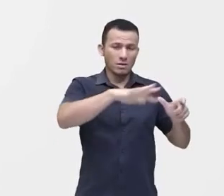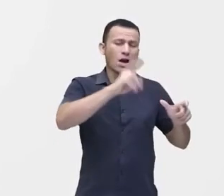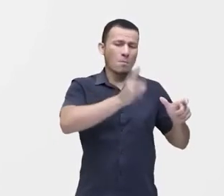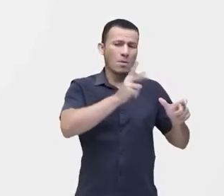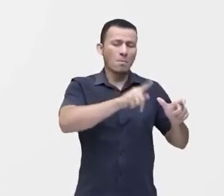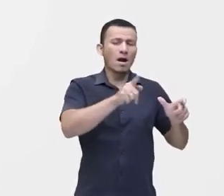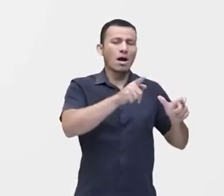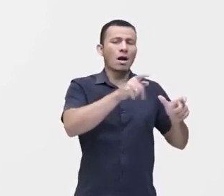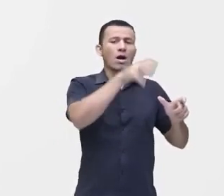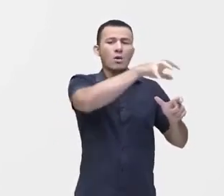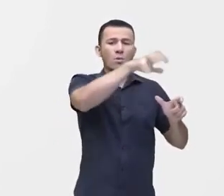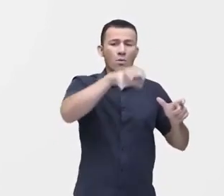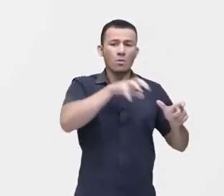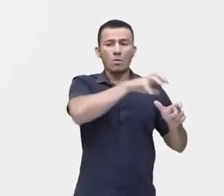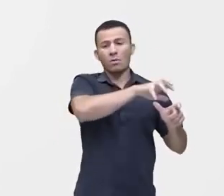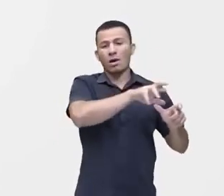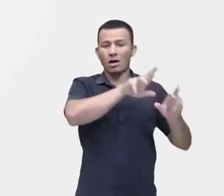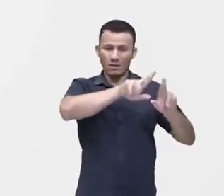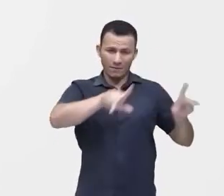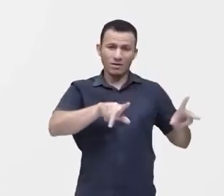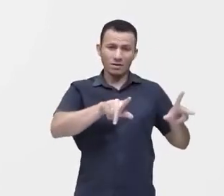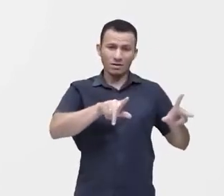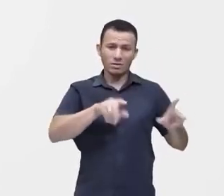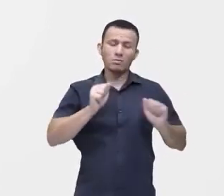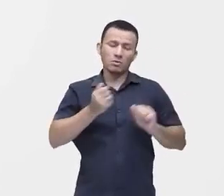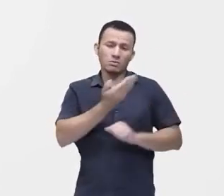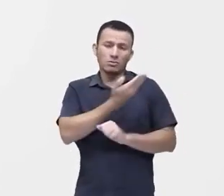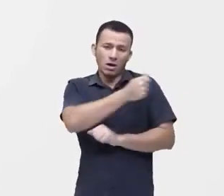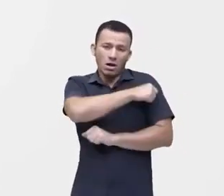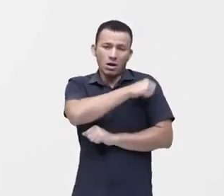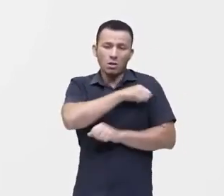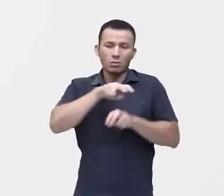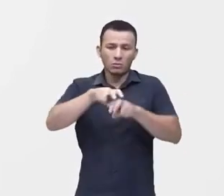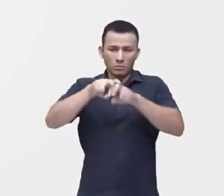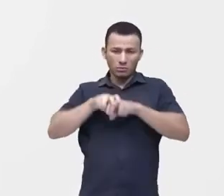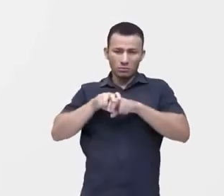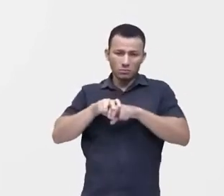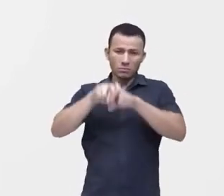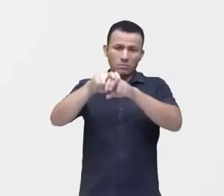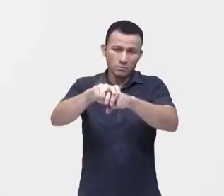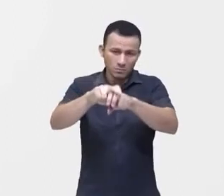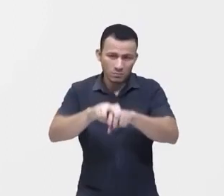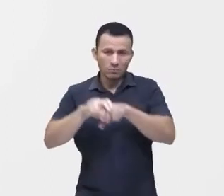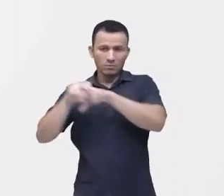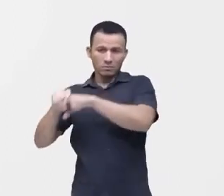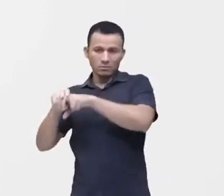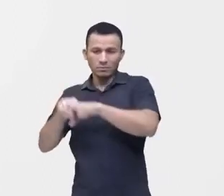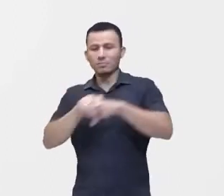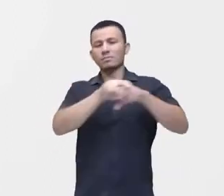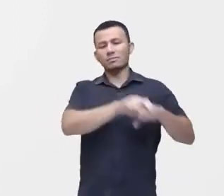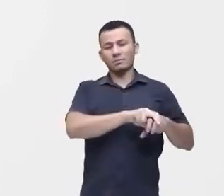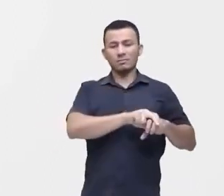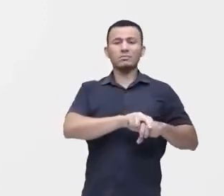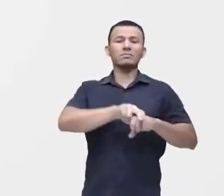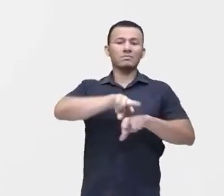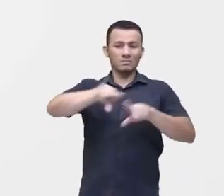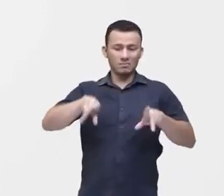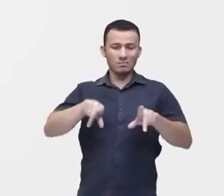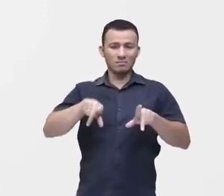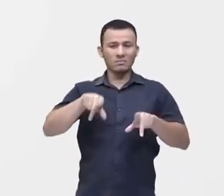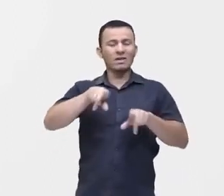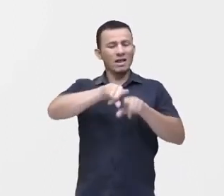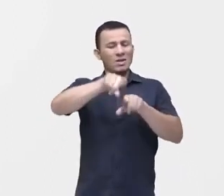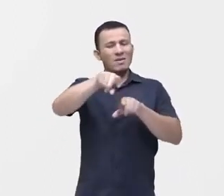Né? O coleguinha pode estar sentado mais à frente, o coleguinha pode estar sentado mais atrás. Aqui no parque, a mesma coisa. Eles